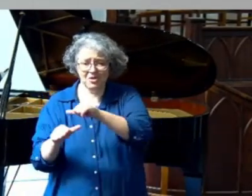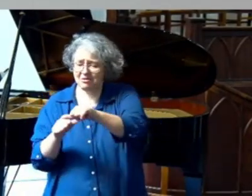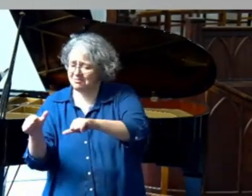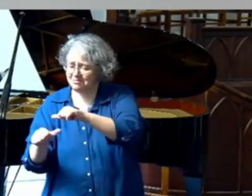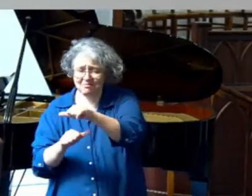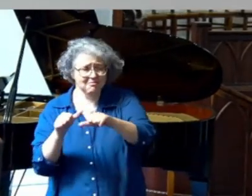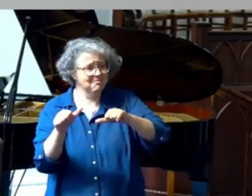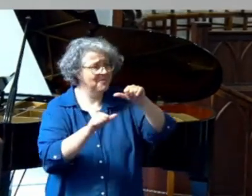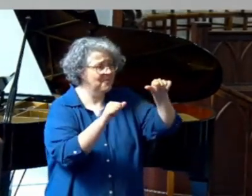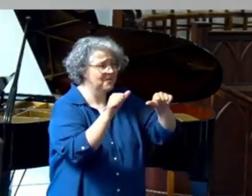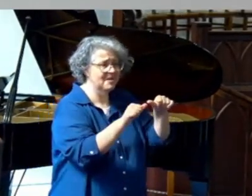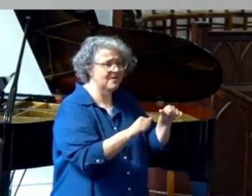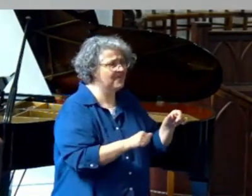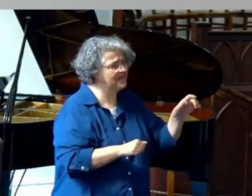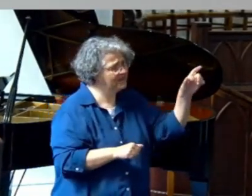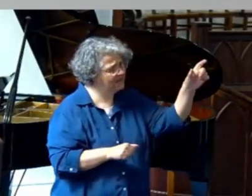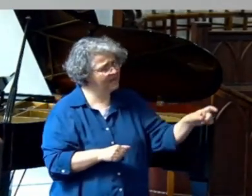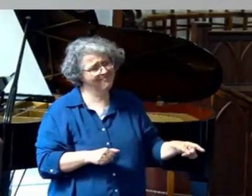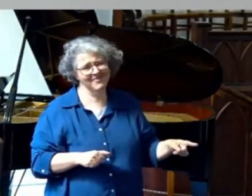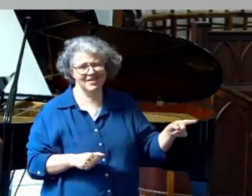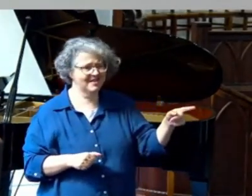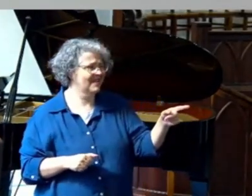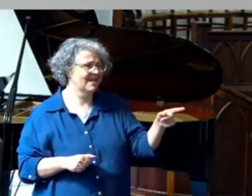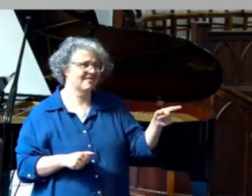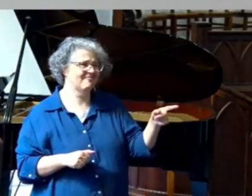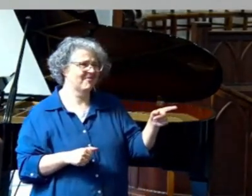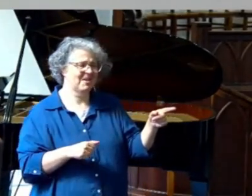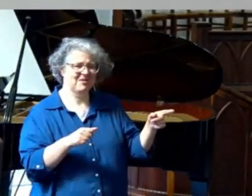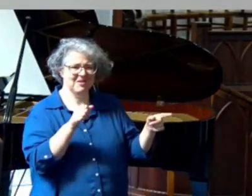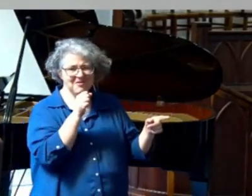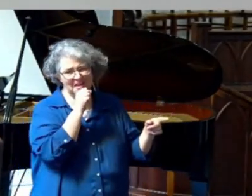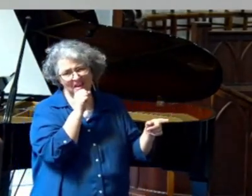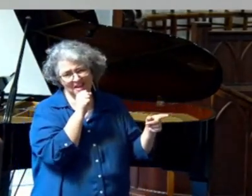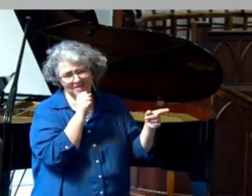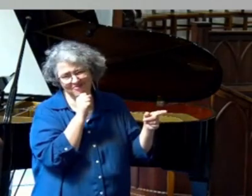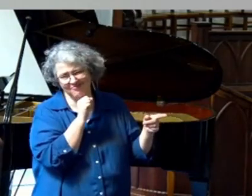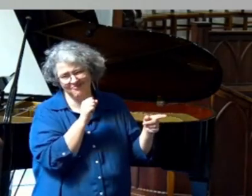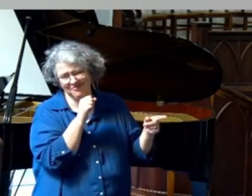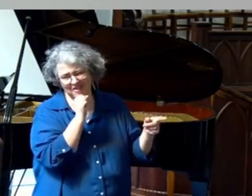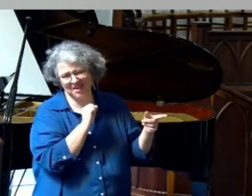Se tudo passa, como é que tudo deve passar?